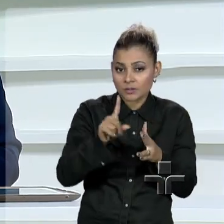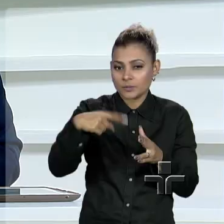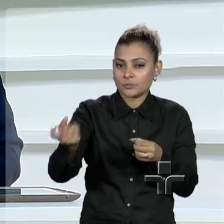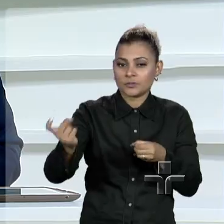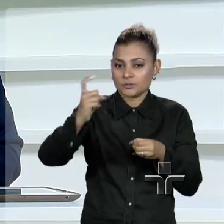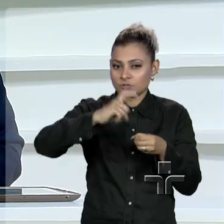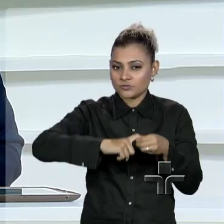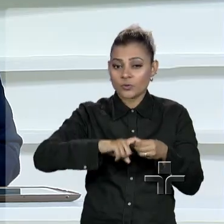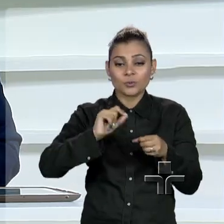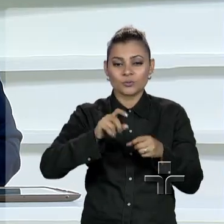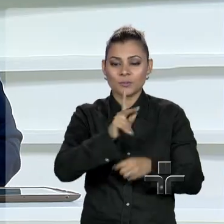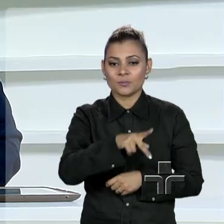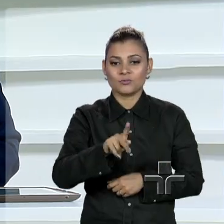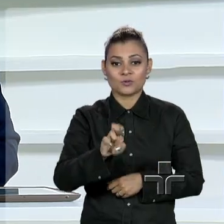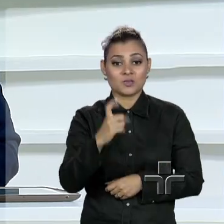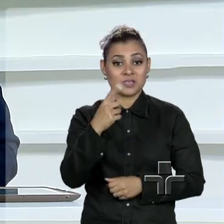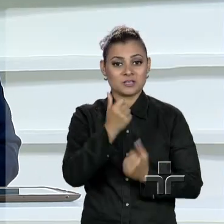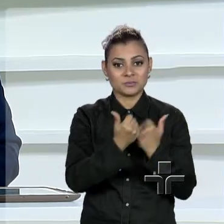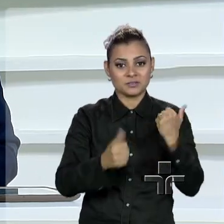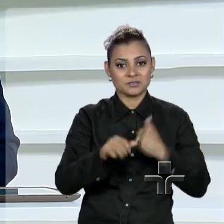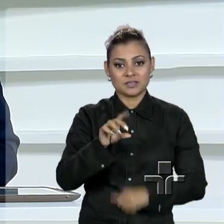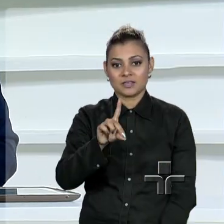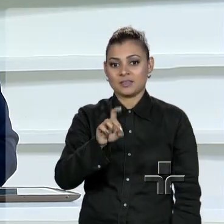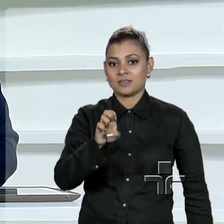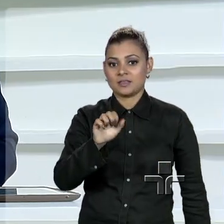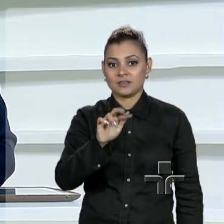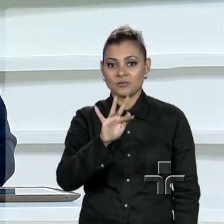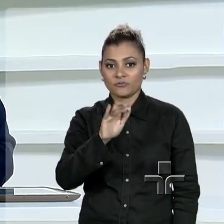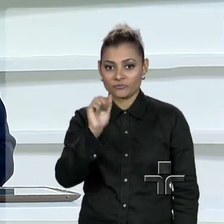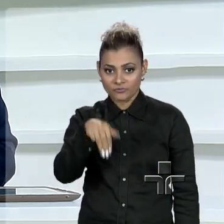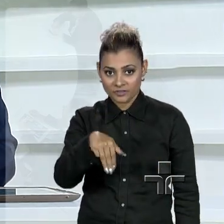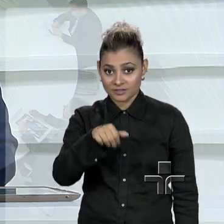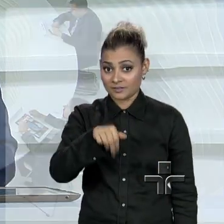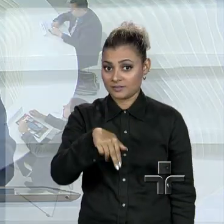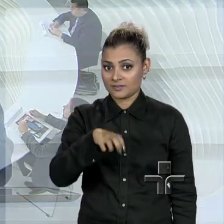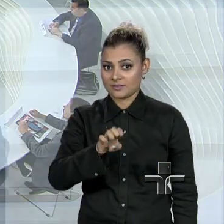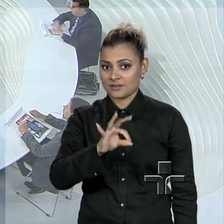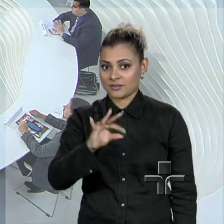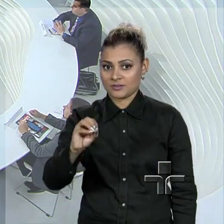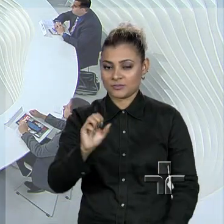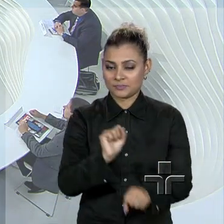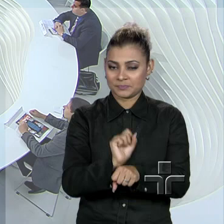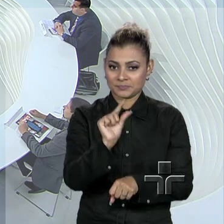já já com o professor e ex-ministro Delfim Neto. Rapidinho.